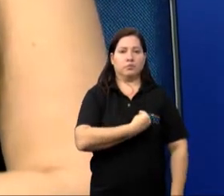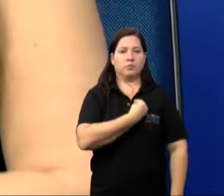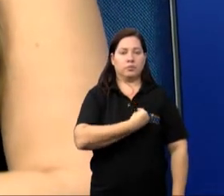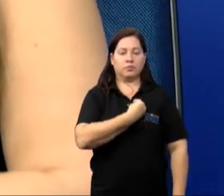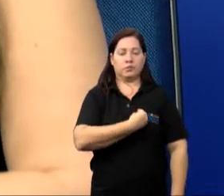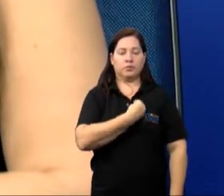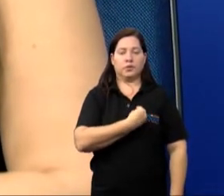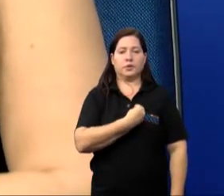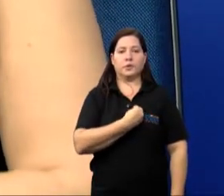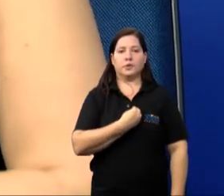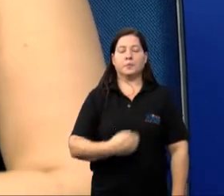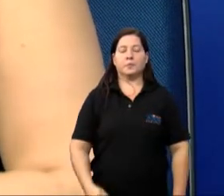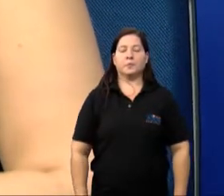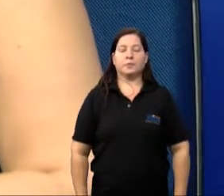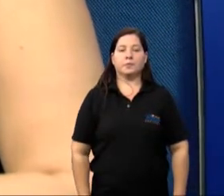Do seu processo aí.